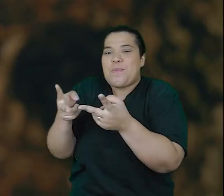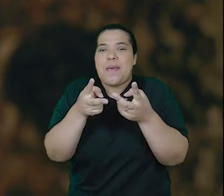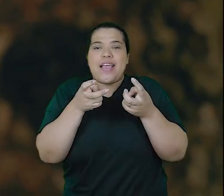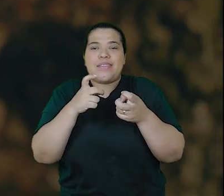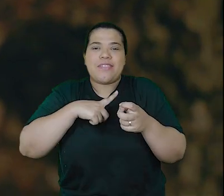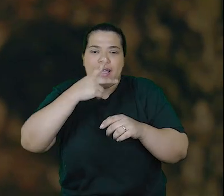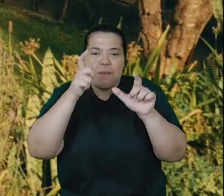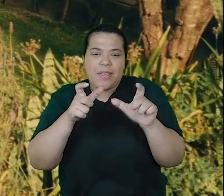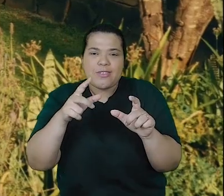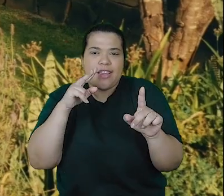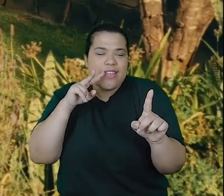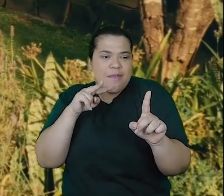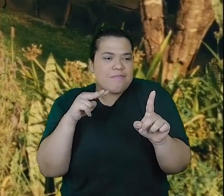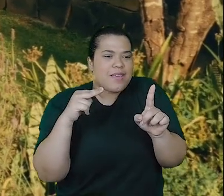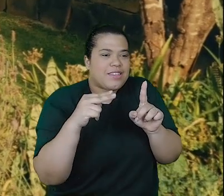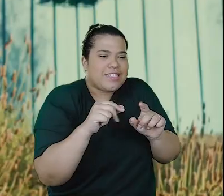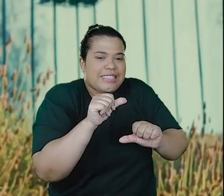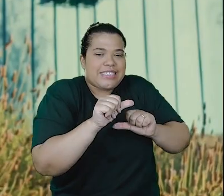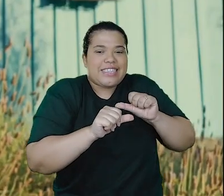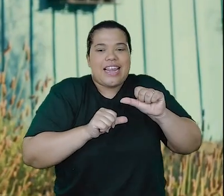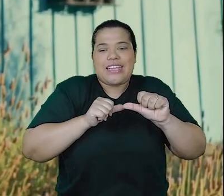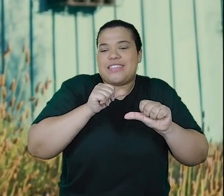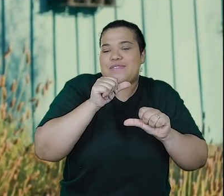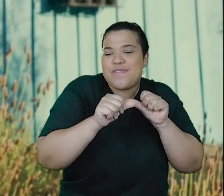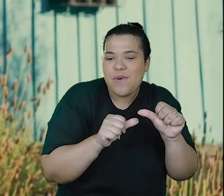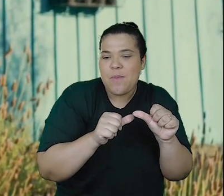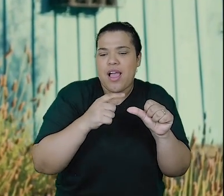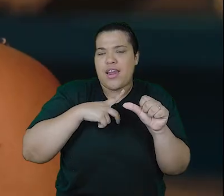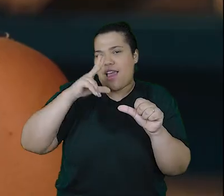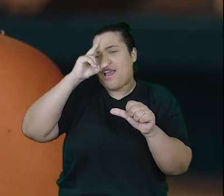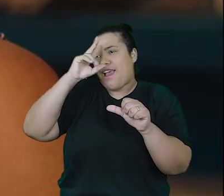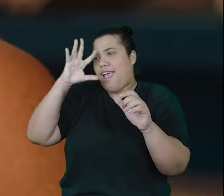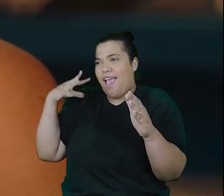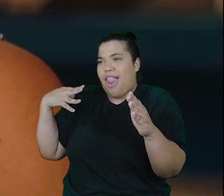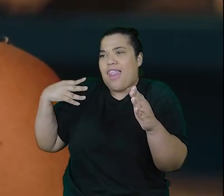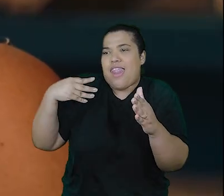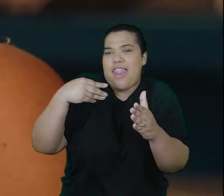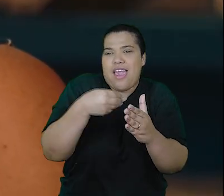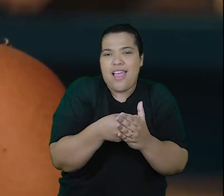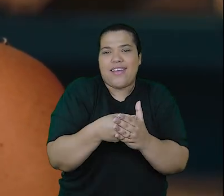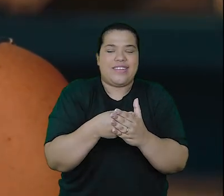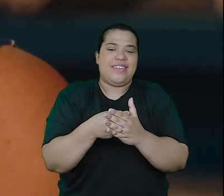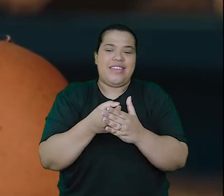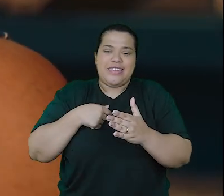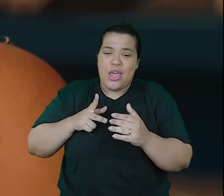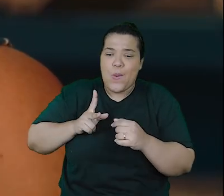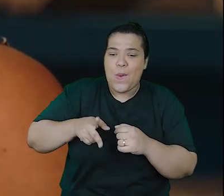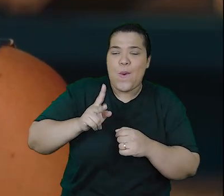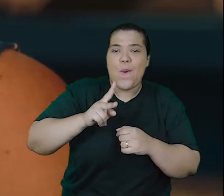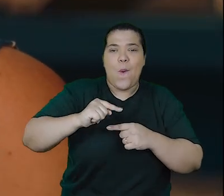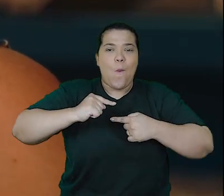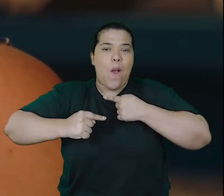tem pessoas que têm esse olhar de restaurar, de trazer essas memórias, de dar